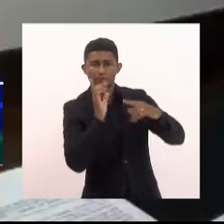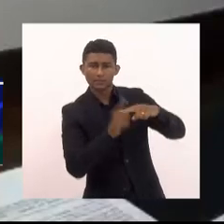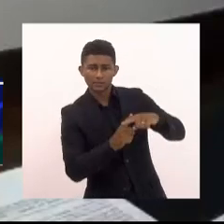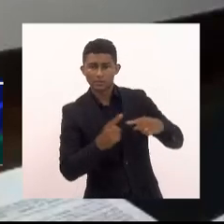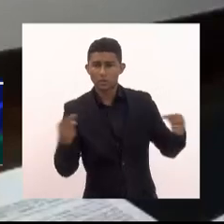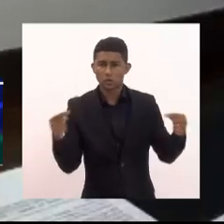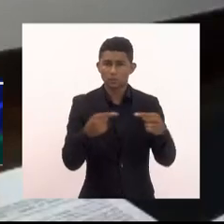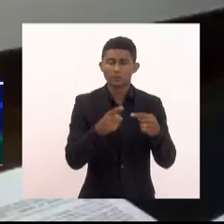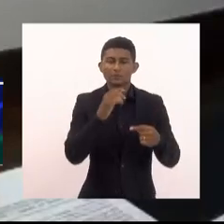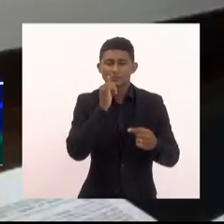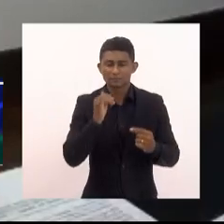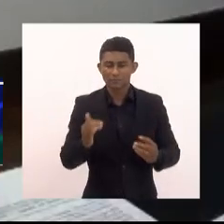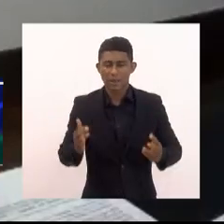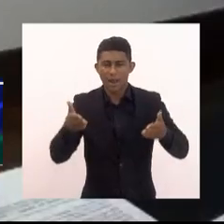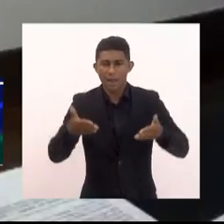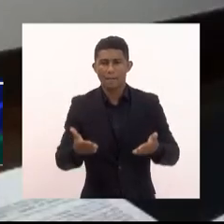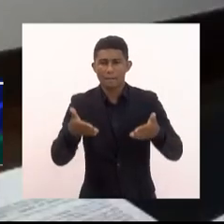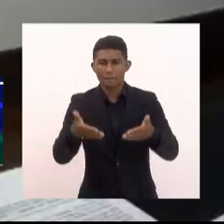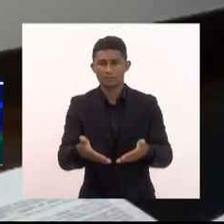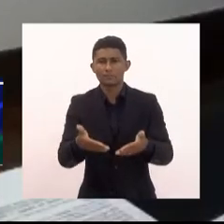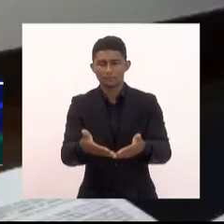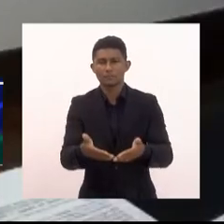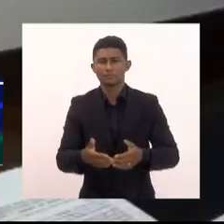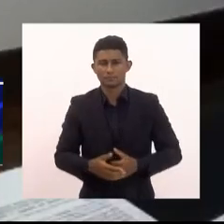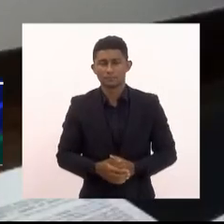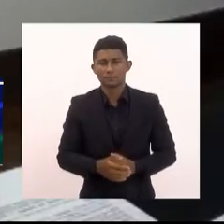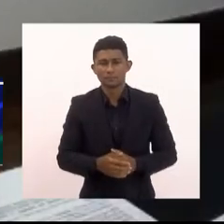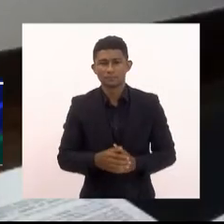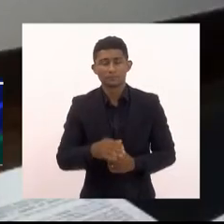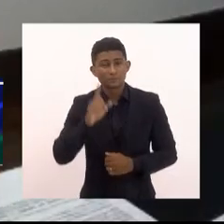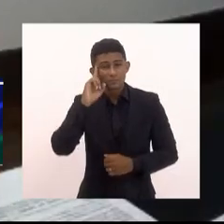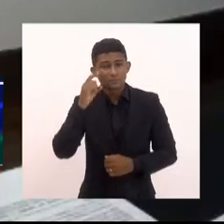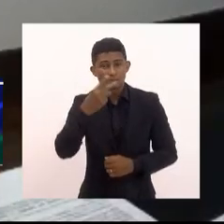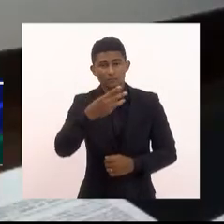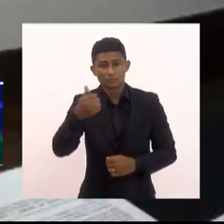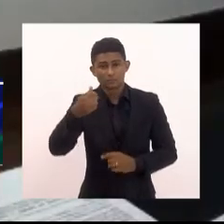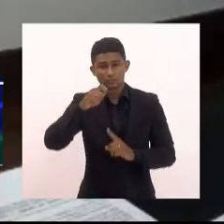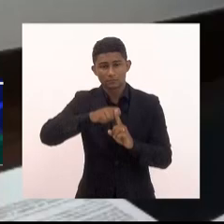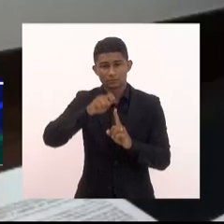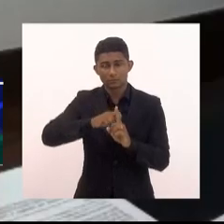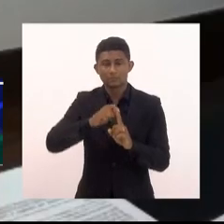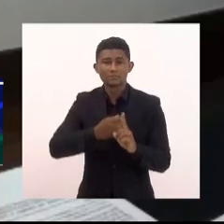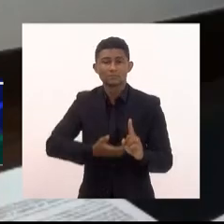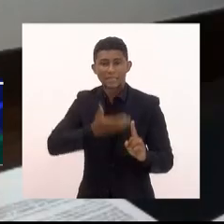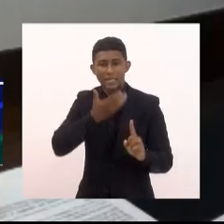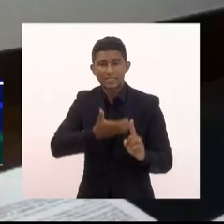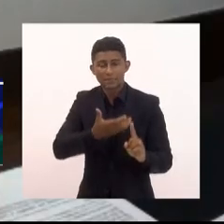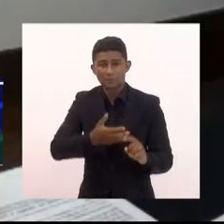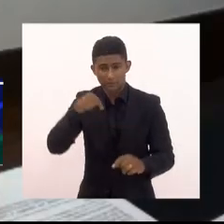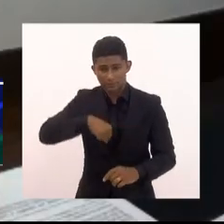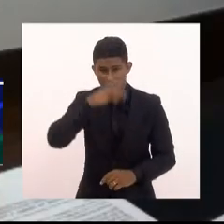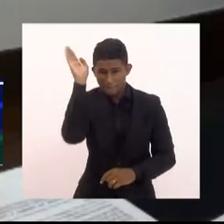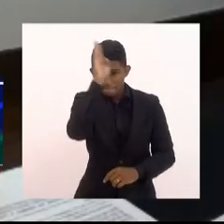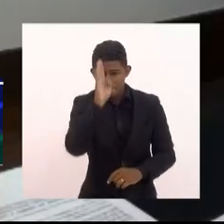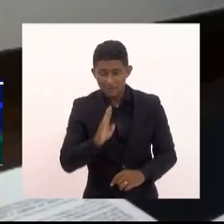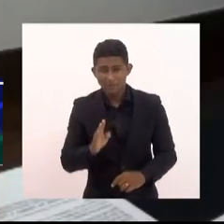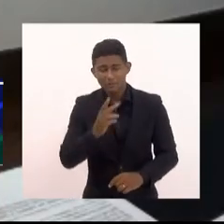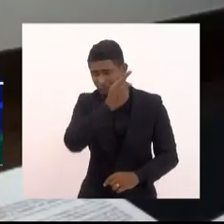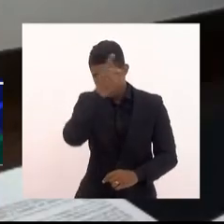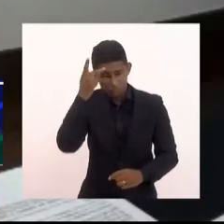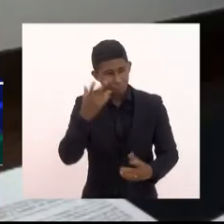caso de Iemanjá, por exemplo, em 31 de dezembro, muita gente no Brasil vai à beira do